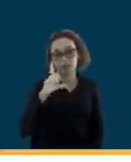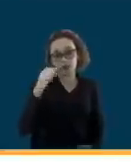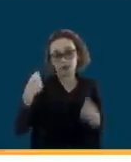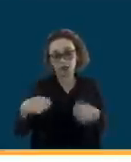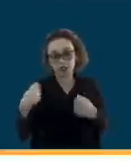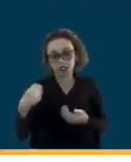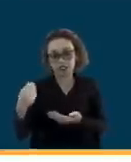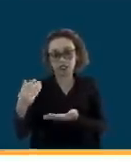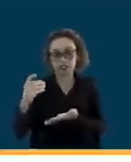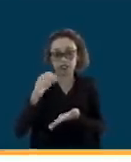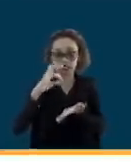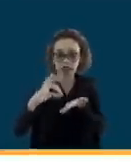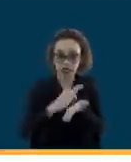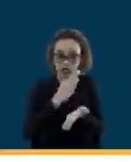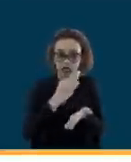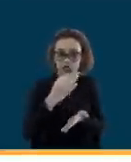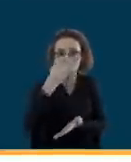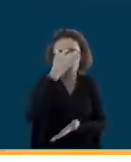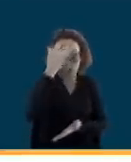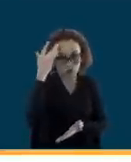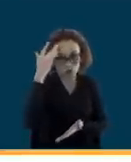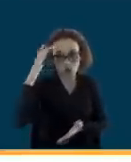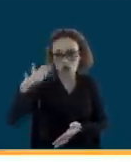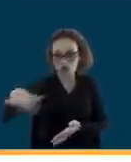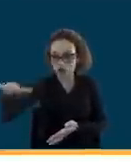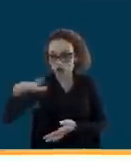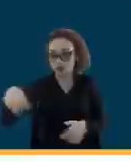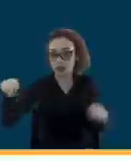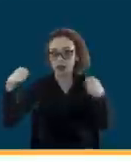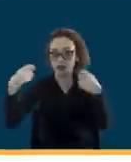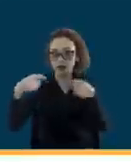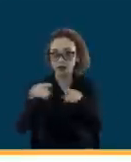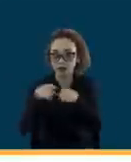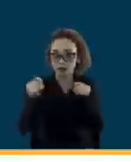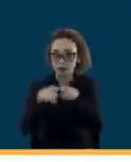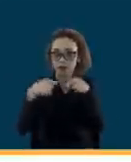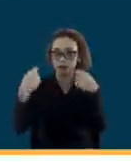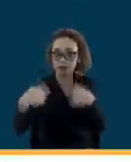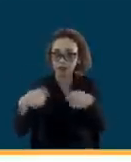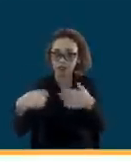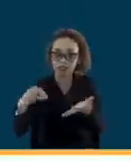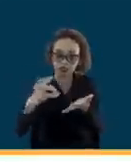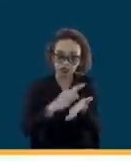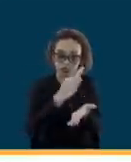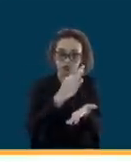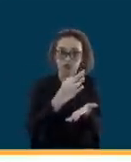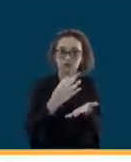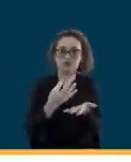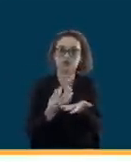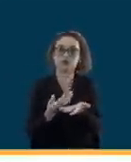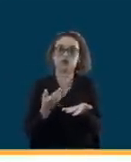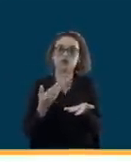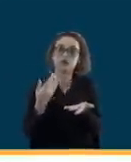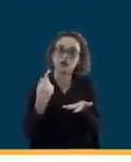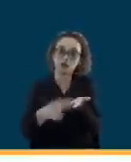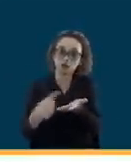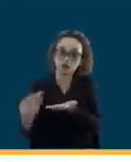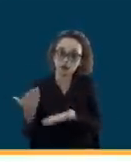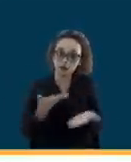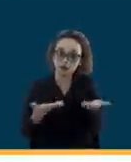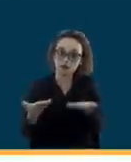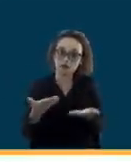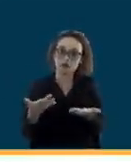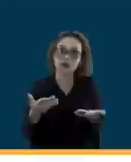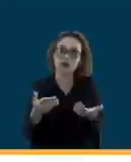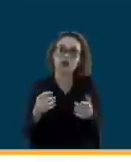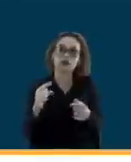os espaços vão se cadastrar, tem que ter as negociações e tudo mais, né? Então, a gente vai